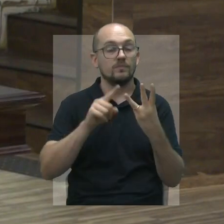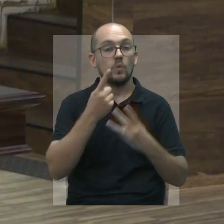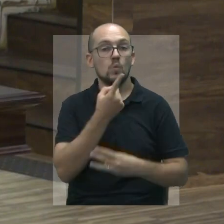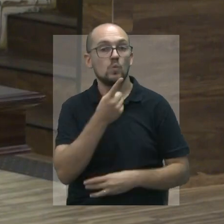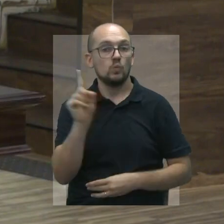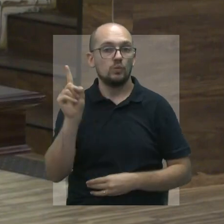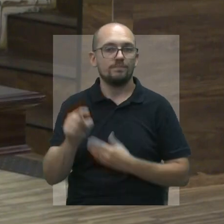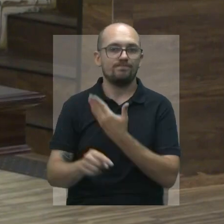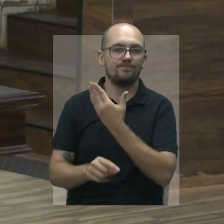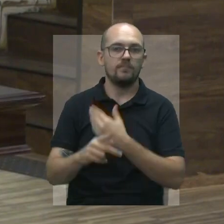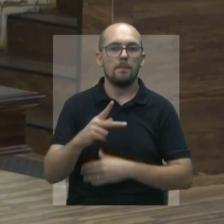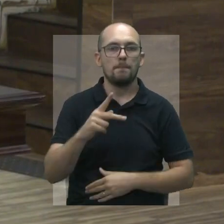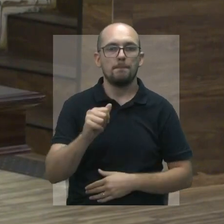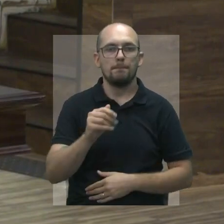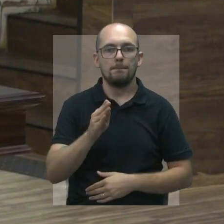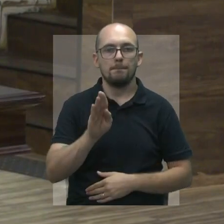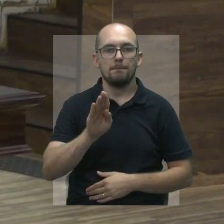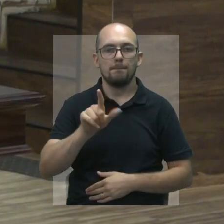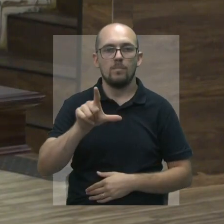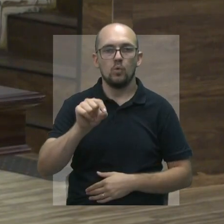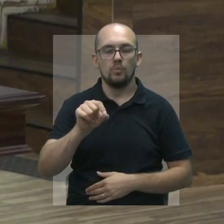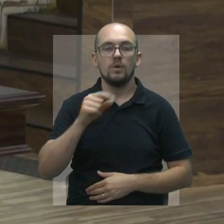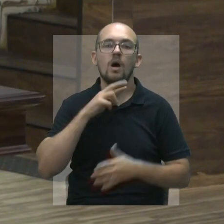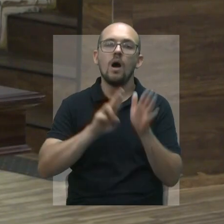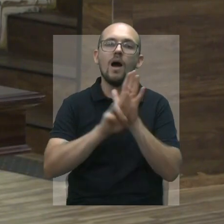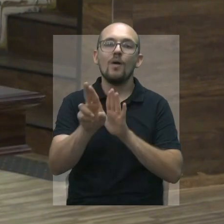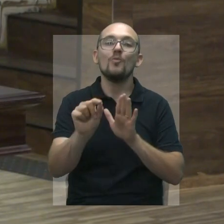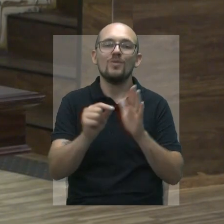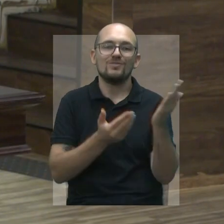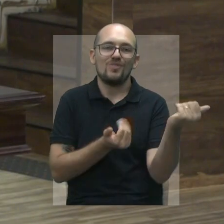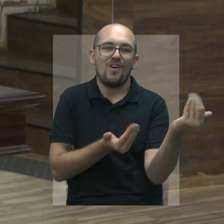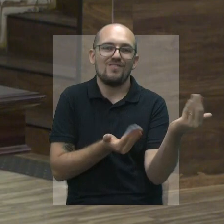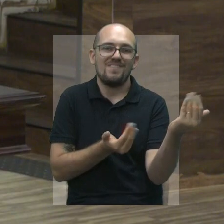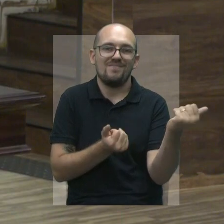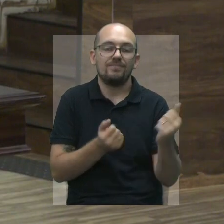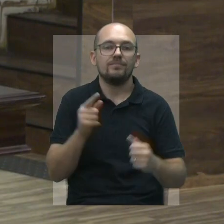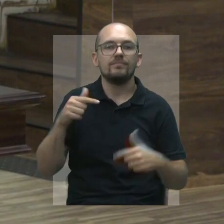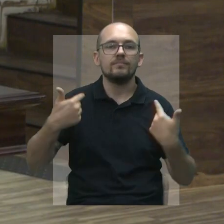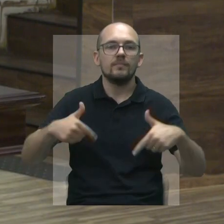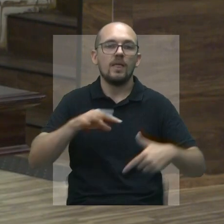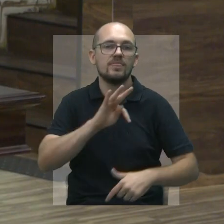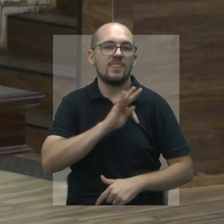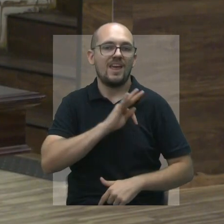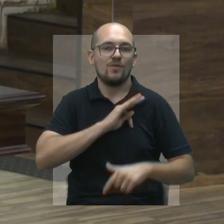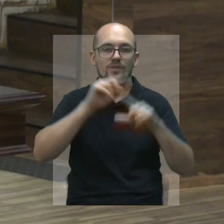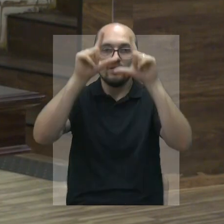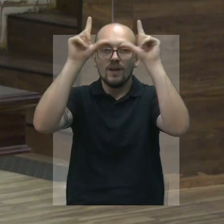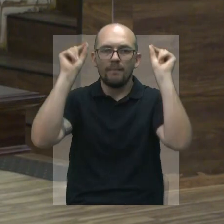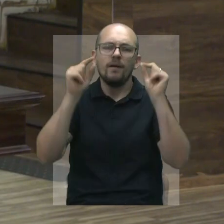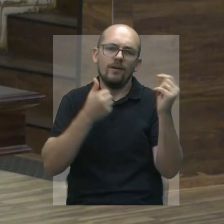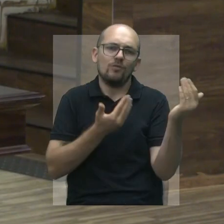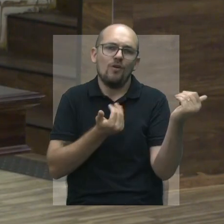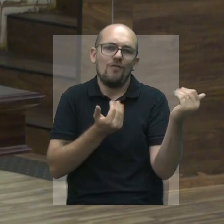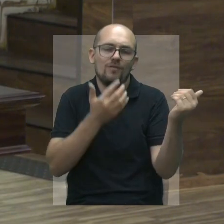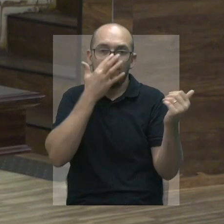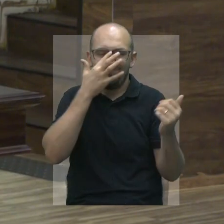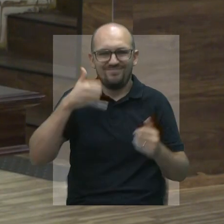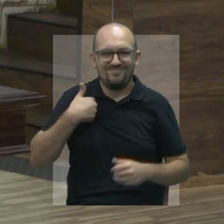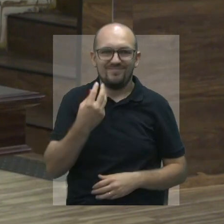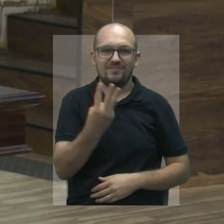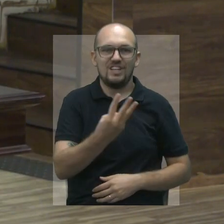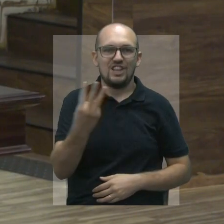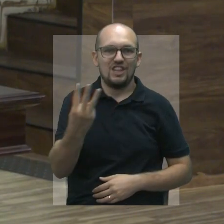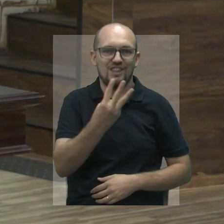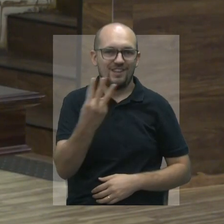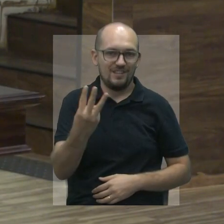homenageado, Pablo Alves Souza, representou a juventude. O técnico em enfermagem, apesar de novo, apenas 33